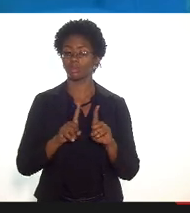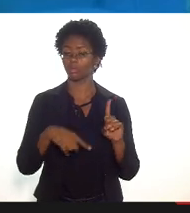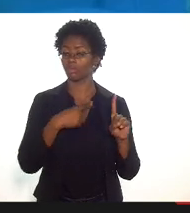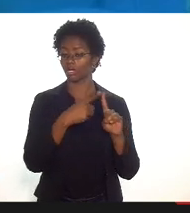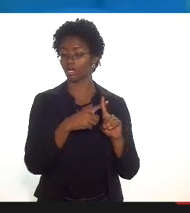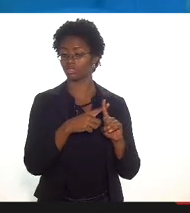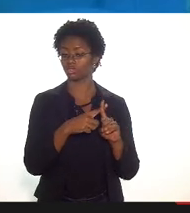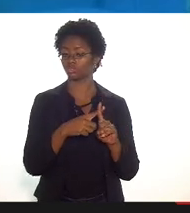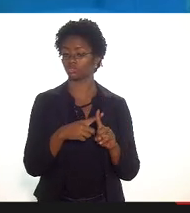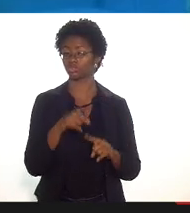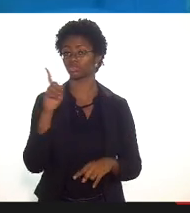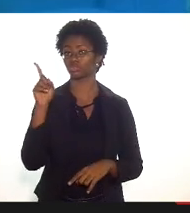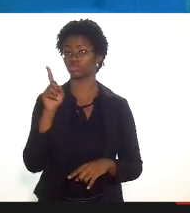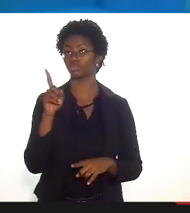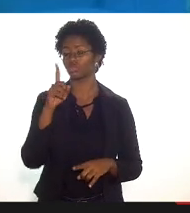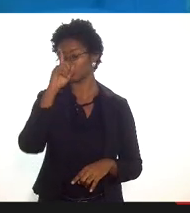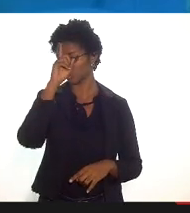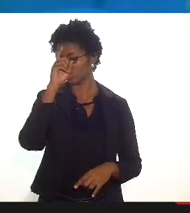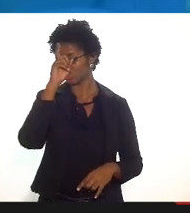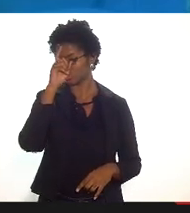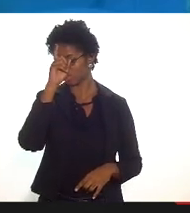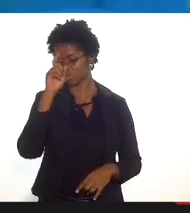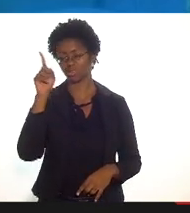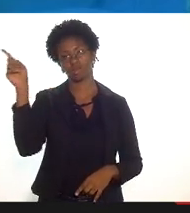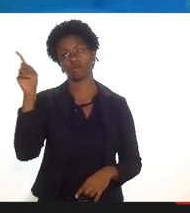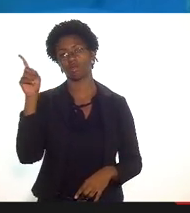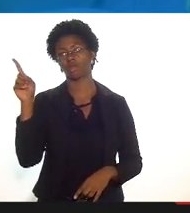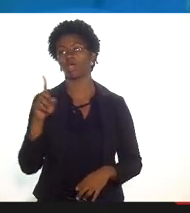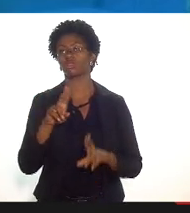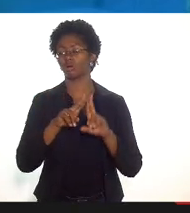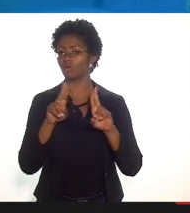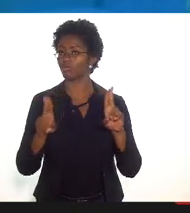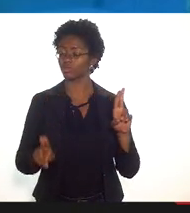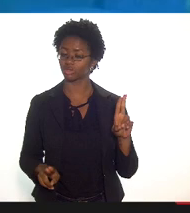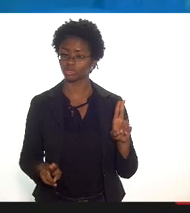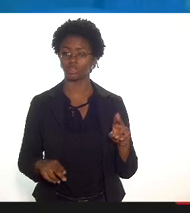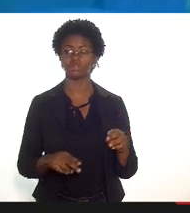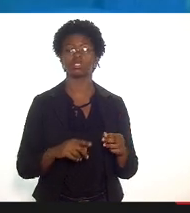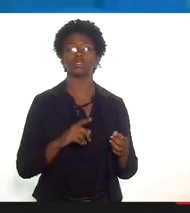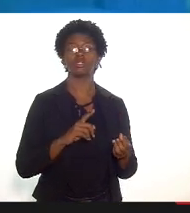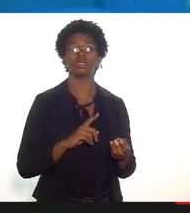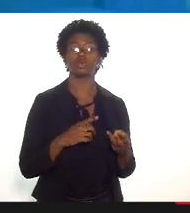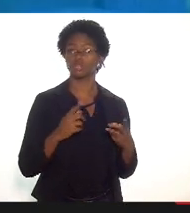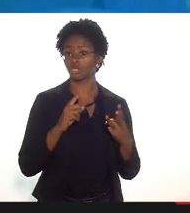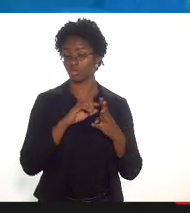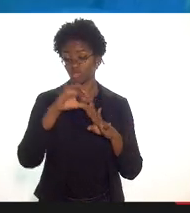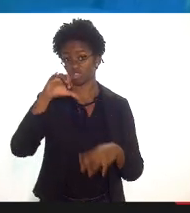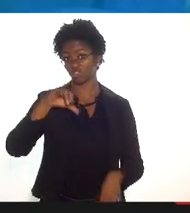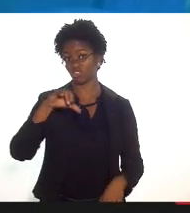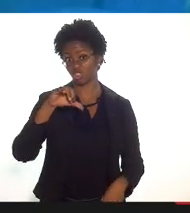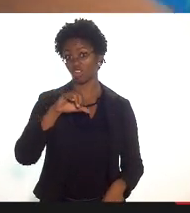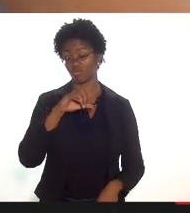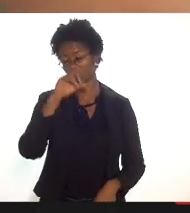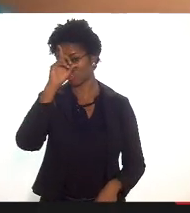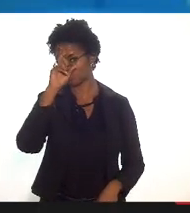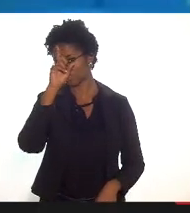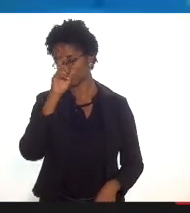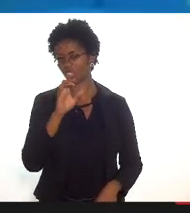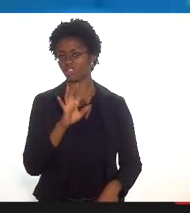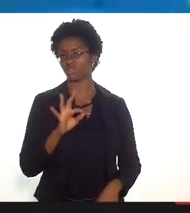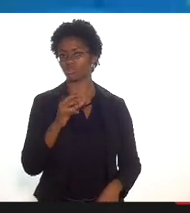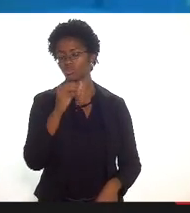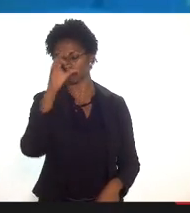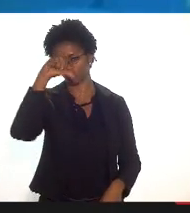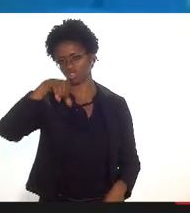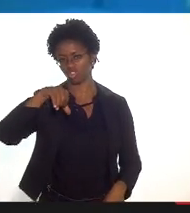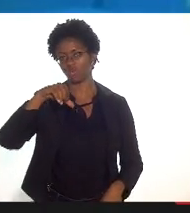Hospital Universitário do Fundão, o Hospital Universitário Gaffrey Guinle, Clementino e Gaffrey. Nesses 9 hospitais, ontem